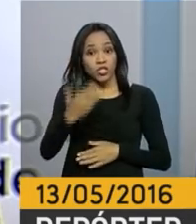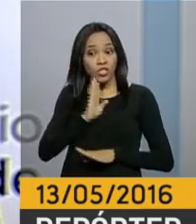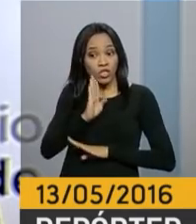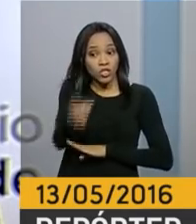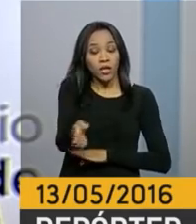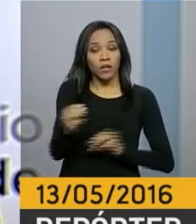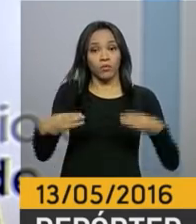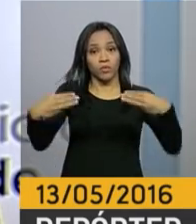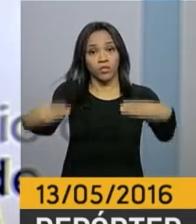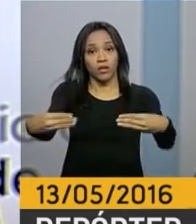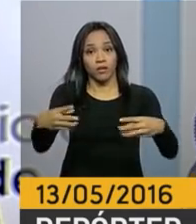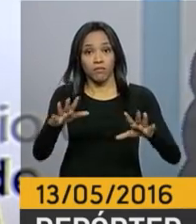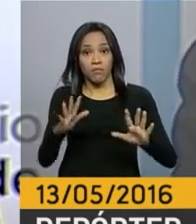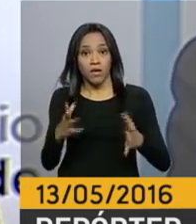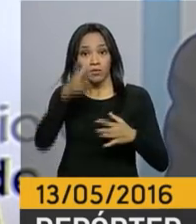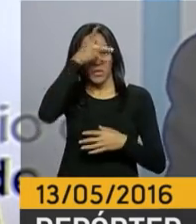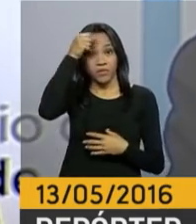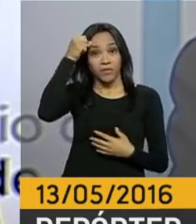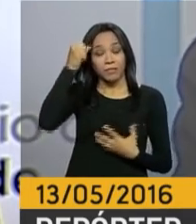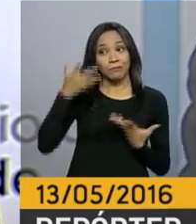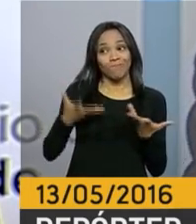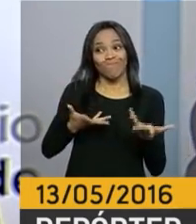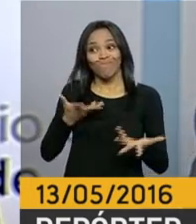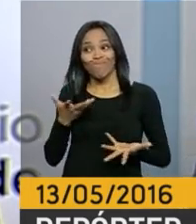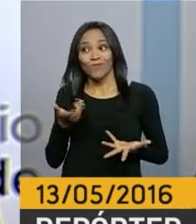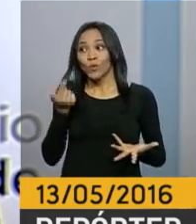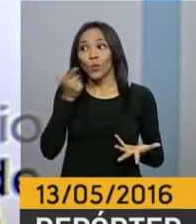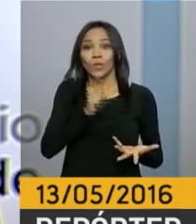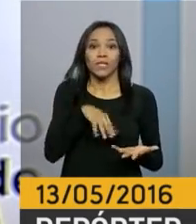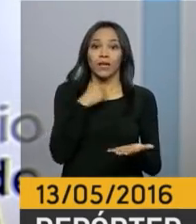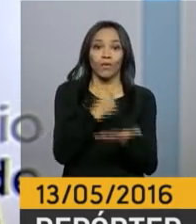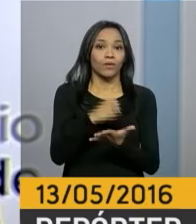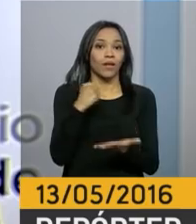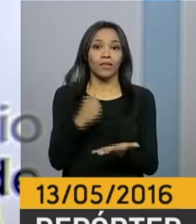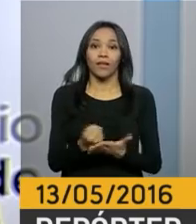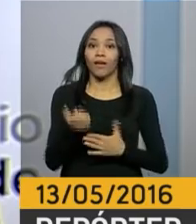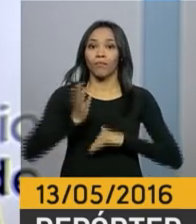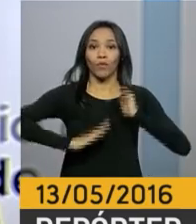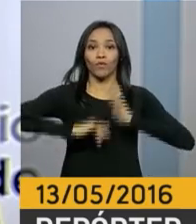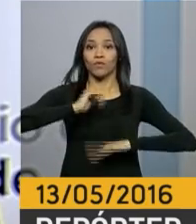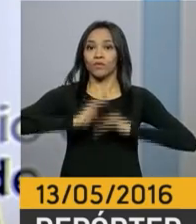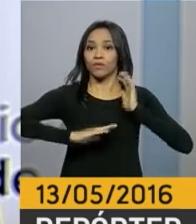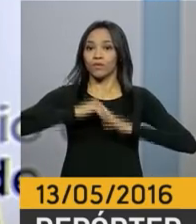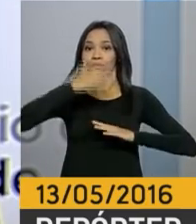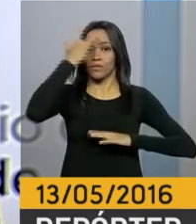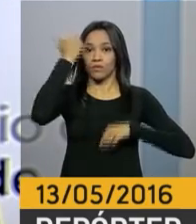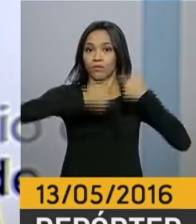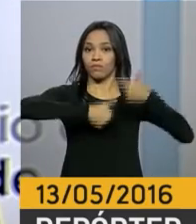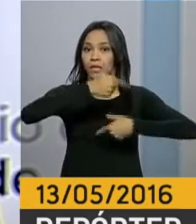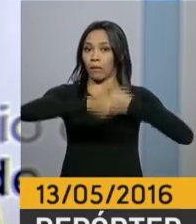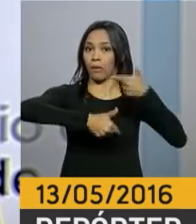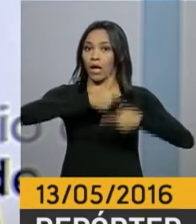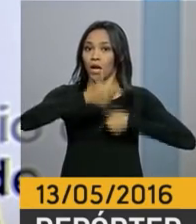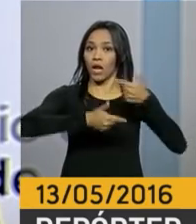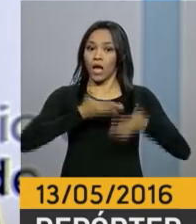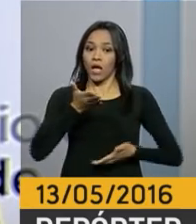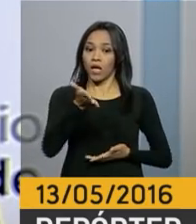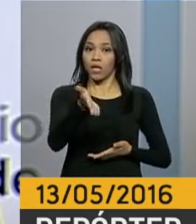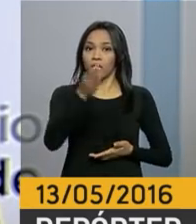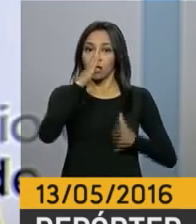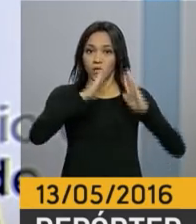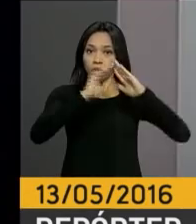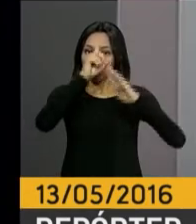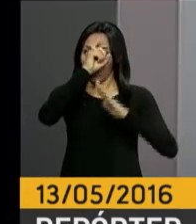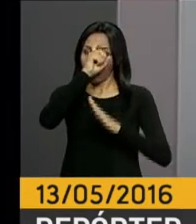só que depois o prefeito percebe que não tem capacidade de contratar as pessoas para colocar no funcionamento daquela unidade básica de